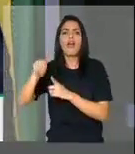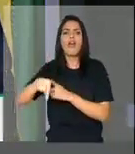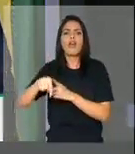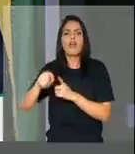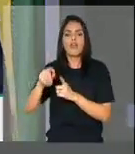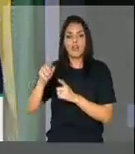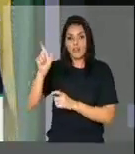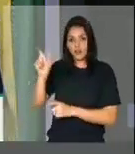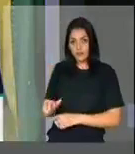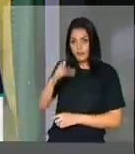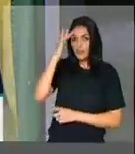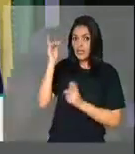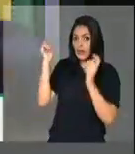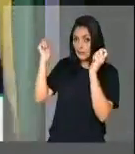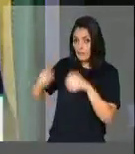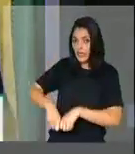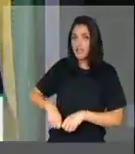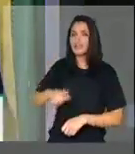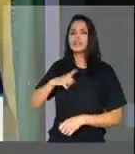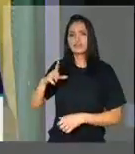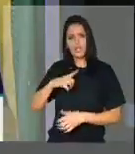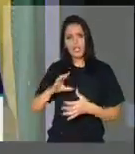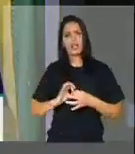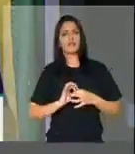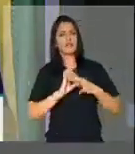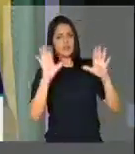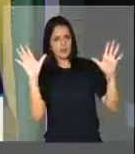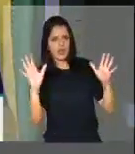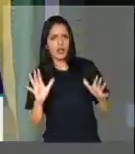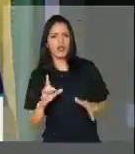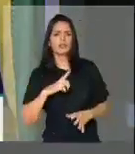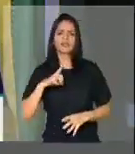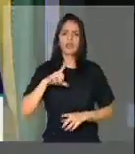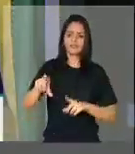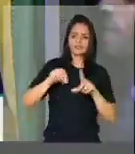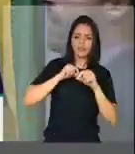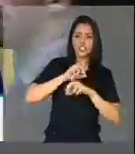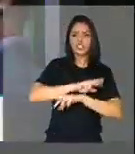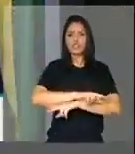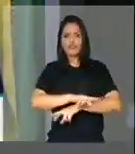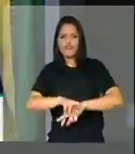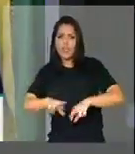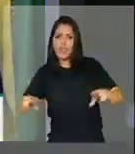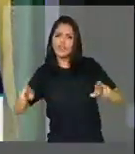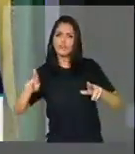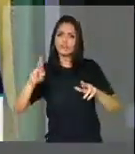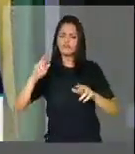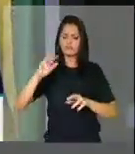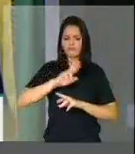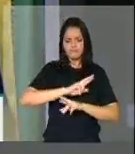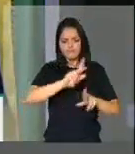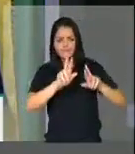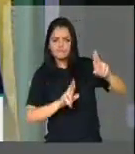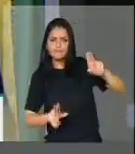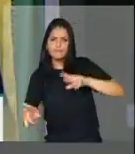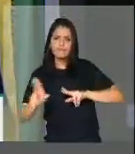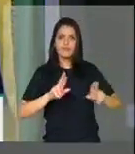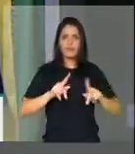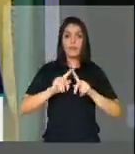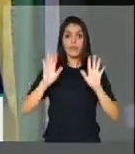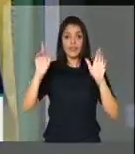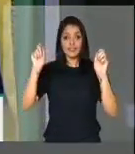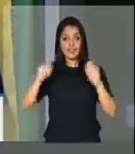humano tem de, apesar da sua liberdade, apesar da sua diversidade, ser capaz de colocar